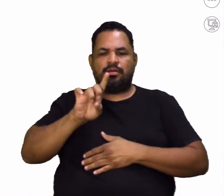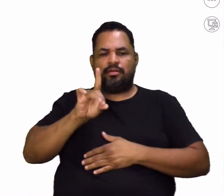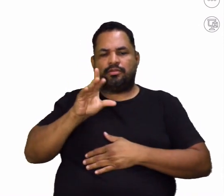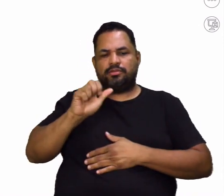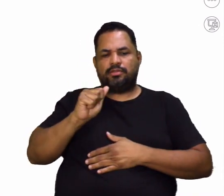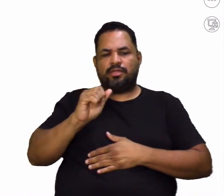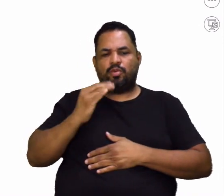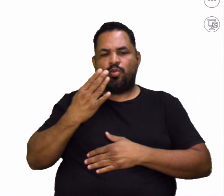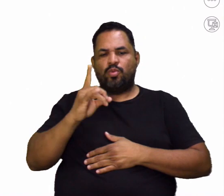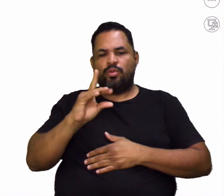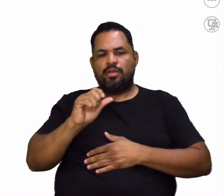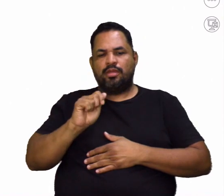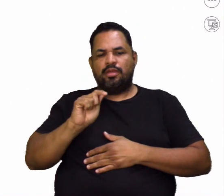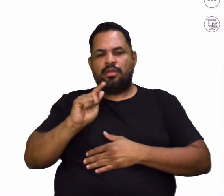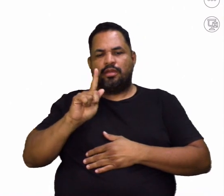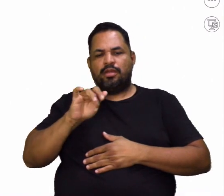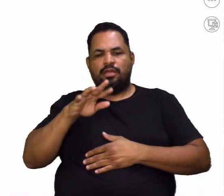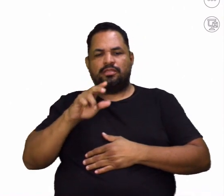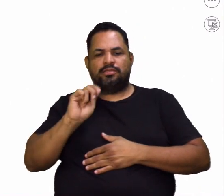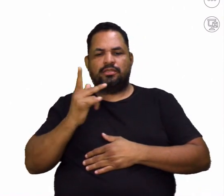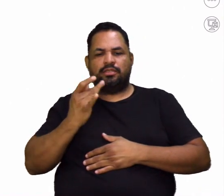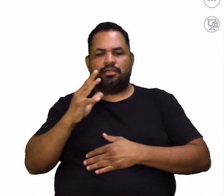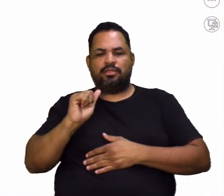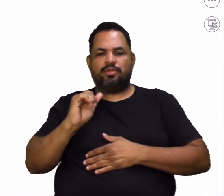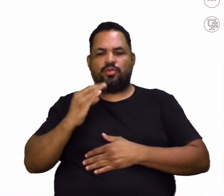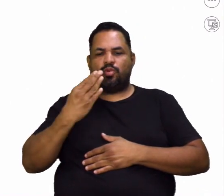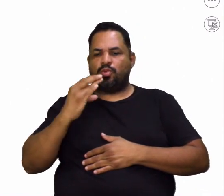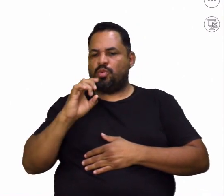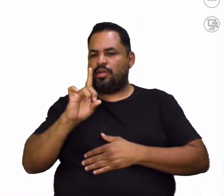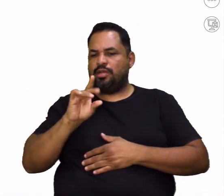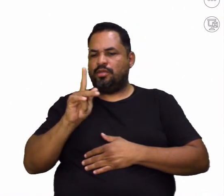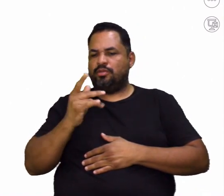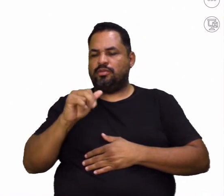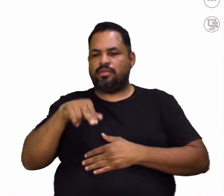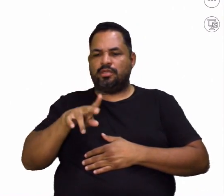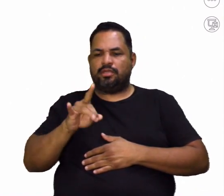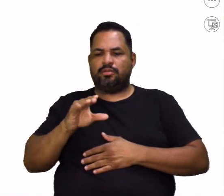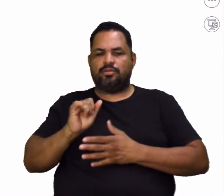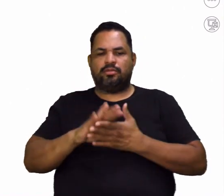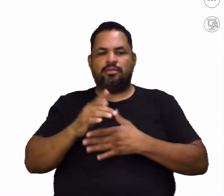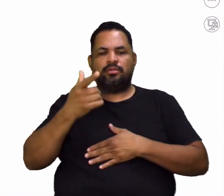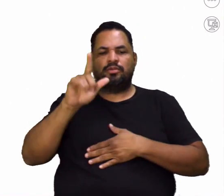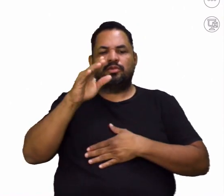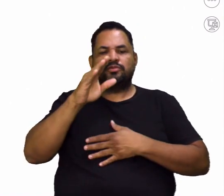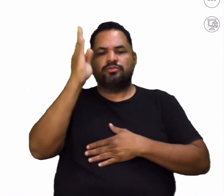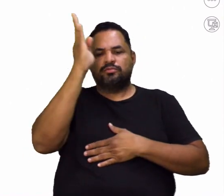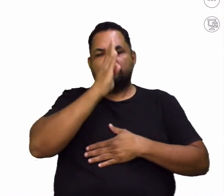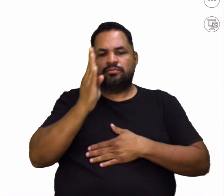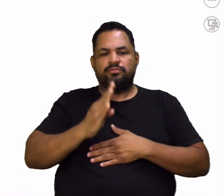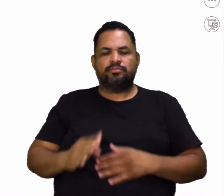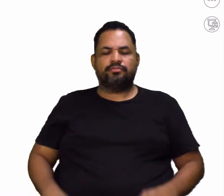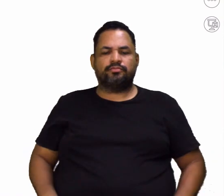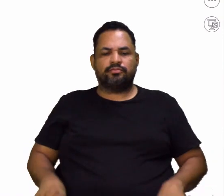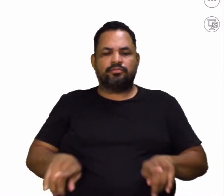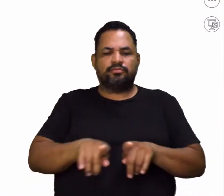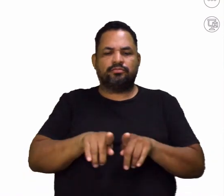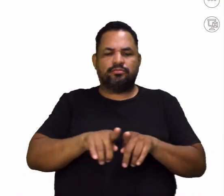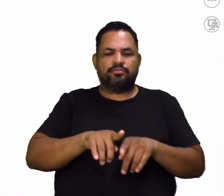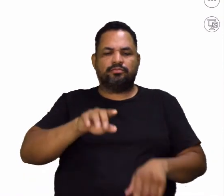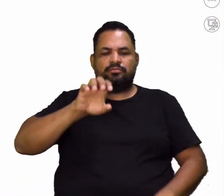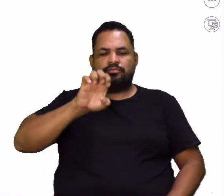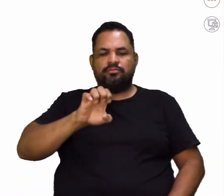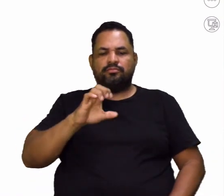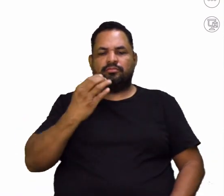da Cunha Graça Aranha Coelho Neto entre outros brasileiros e essa de